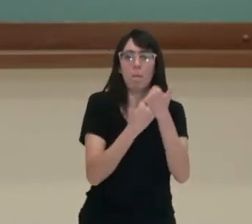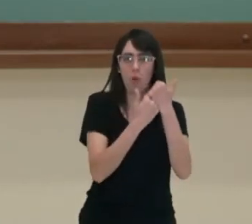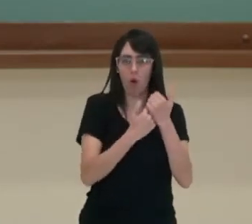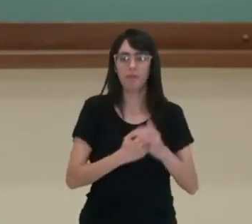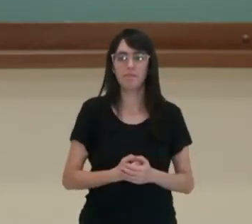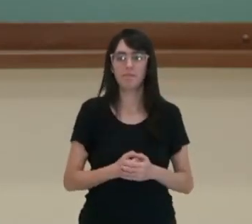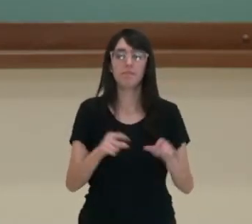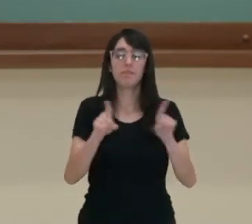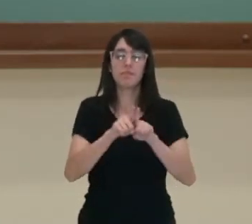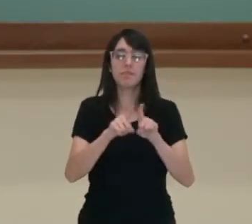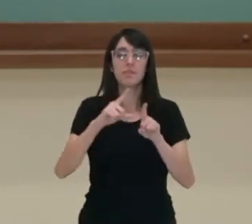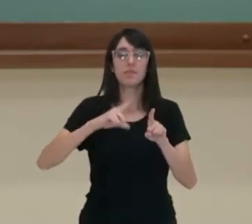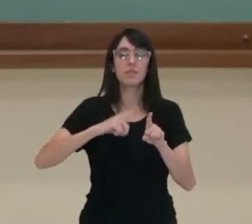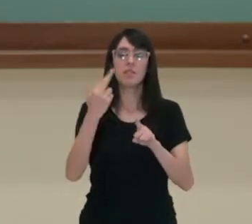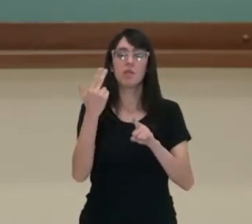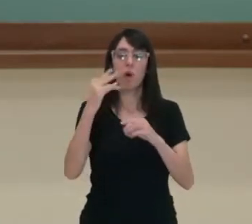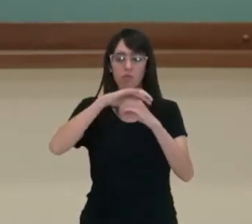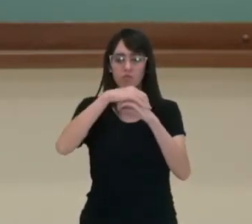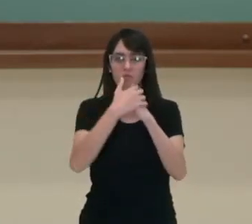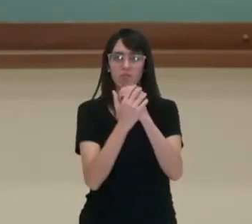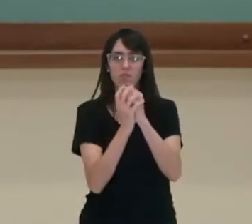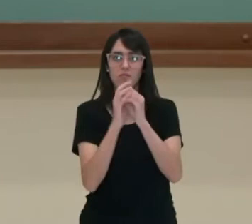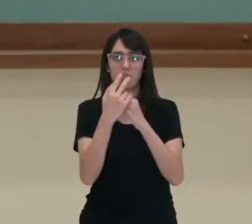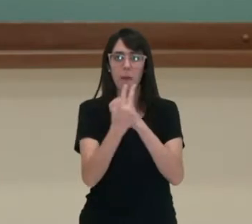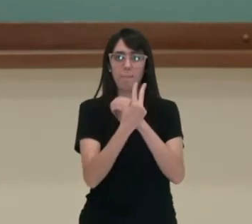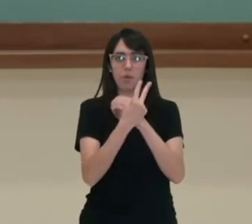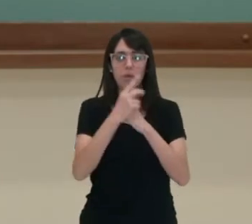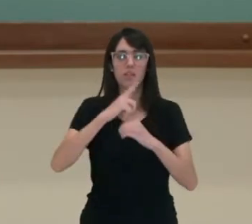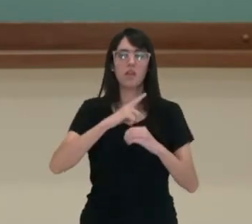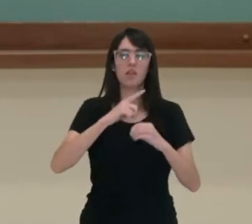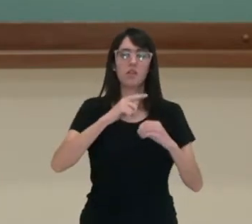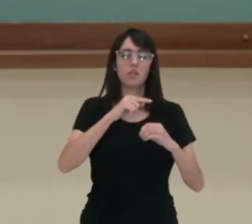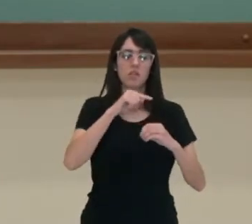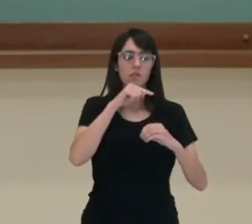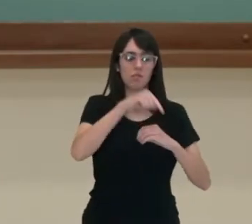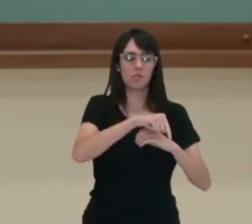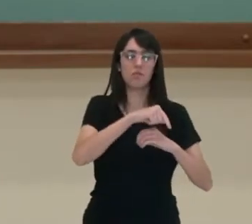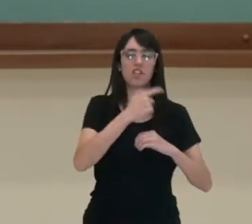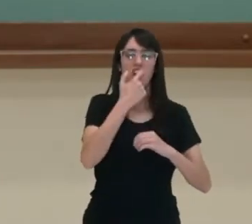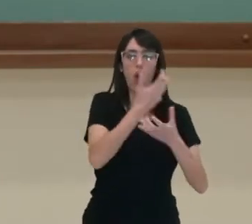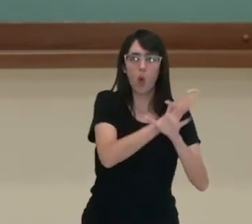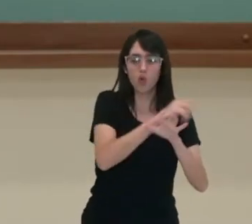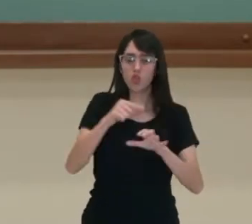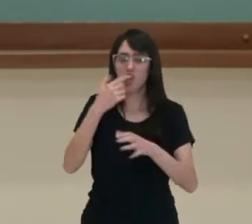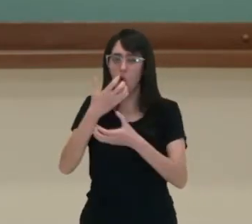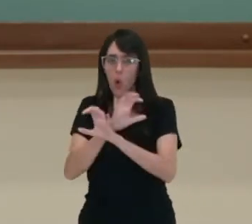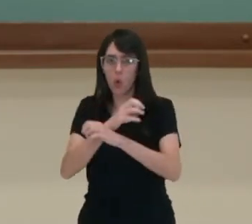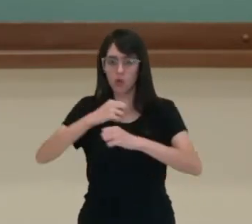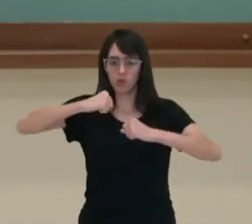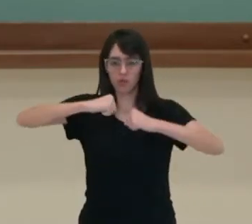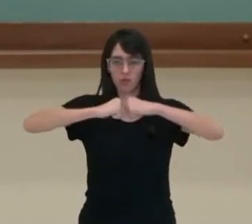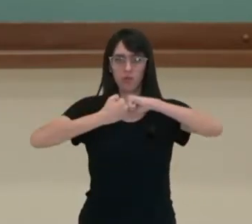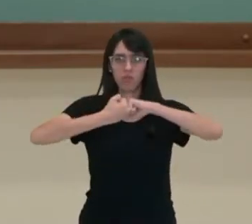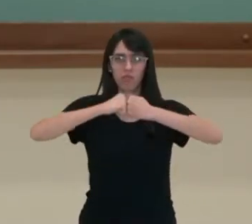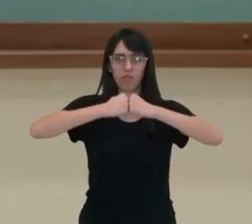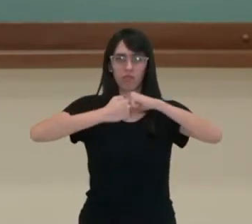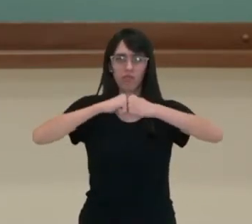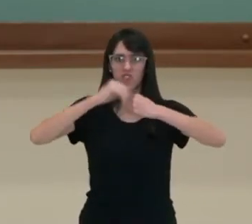a função de revestimento, né? Entre um osso e outro osso eu tenho cartilagem no meio, né?